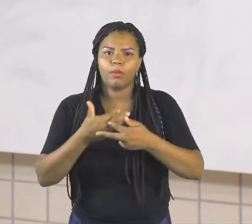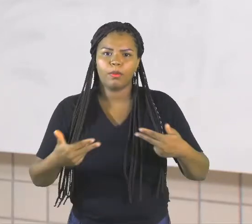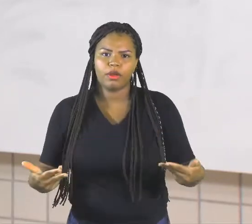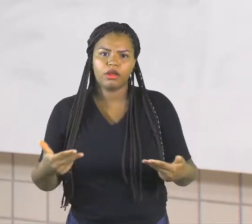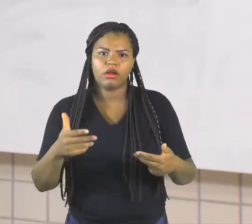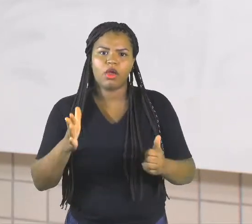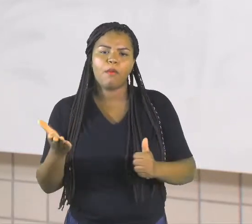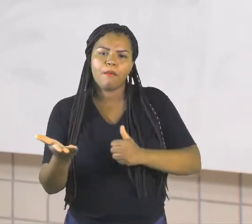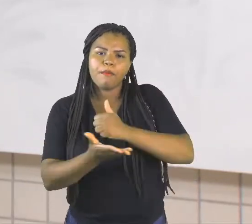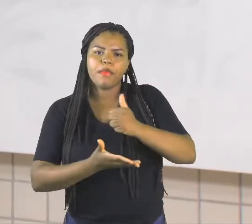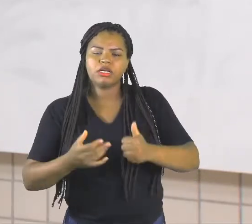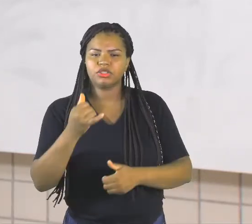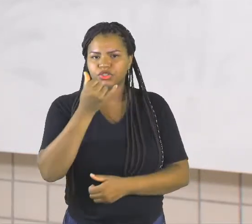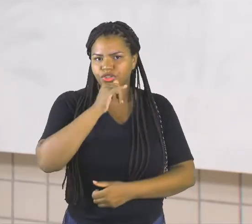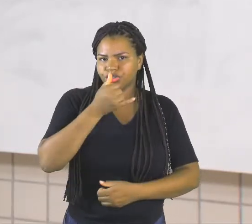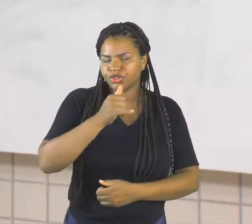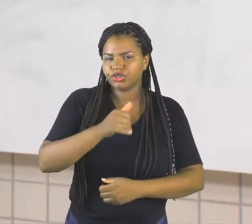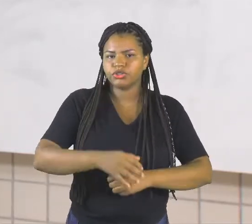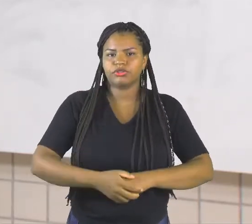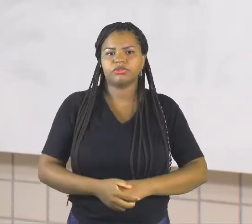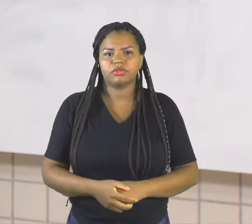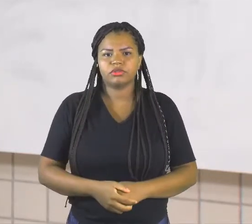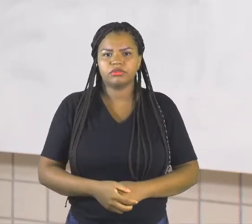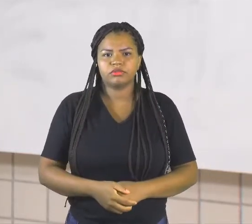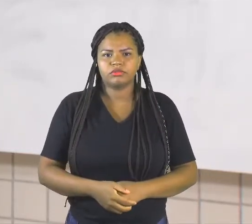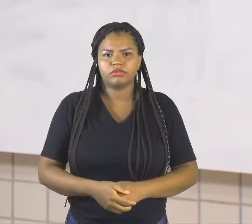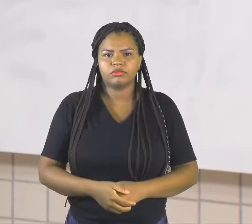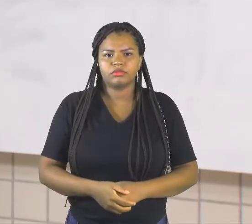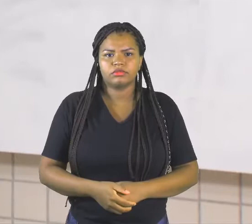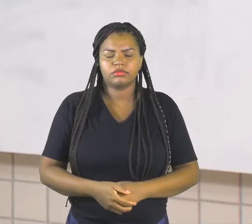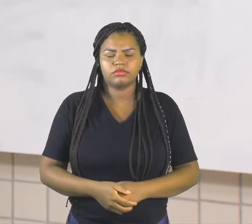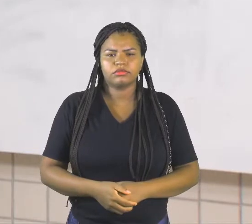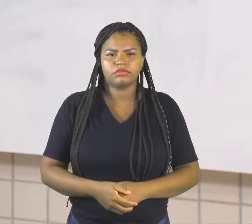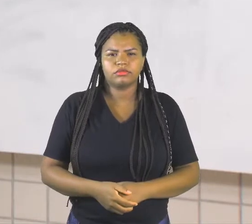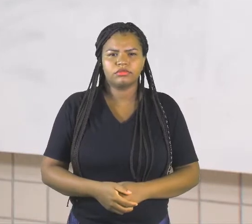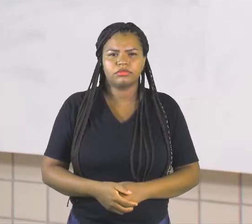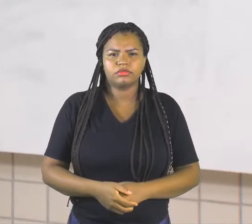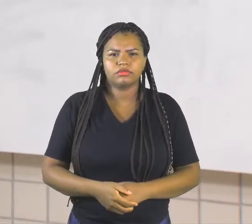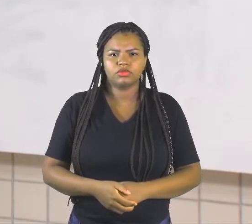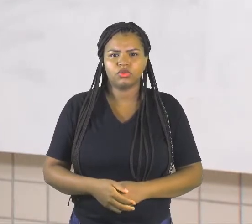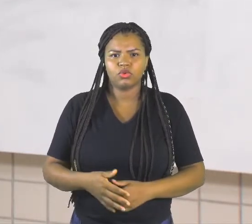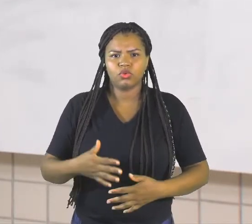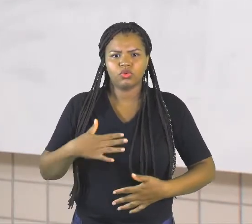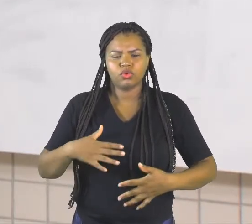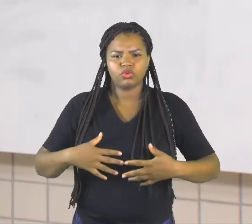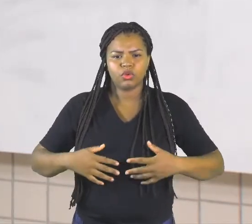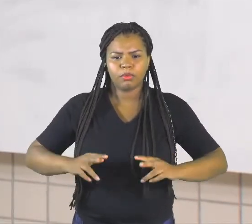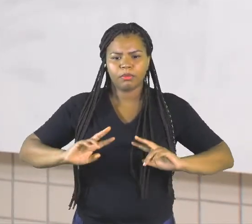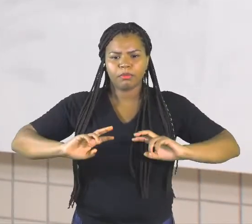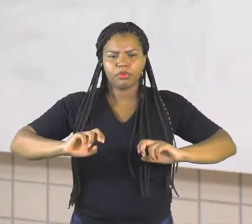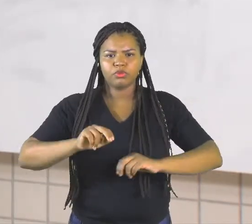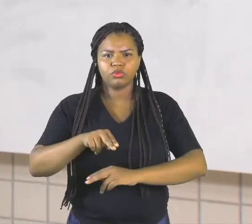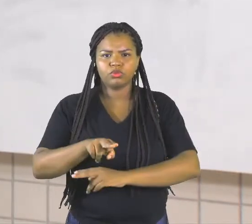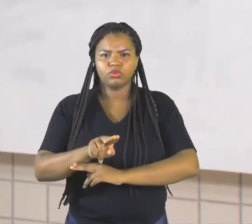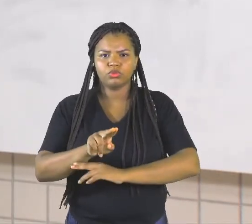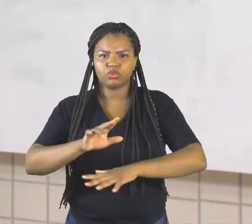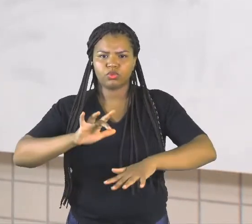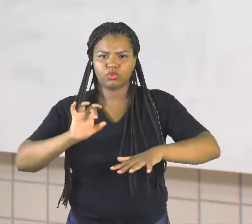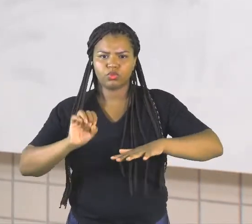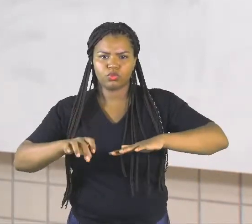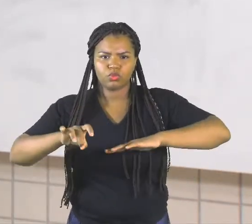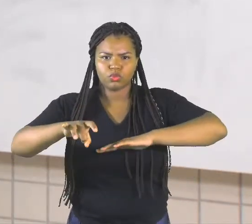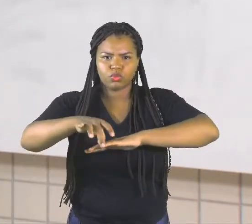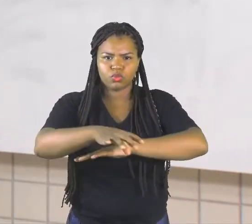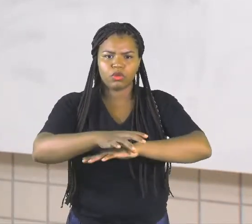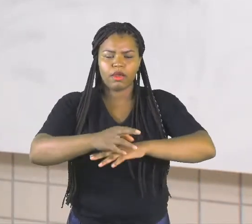fontes de energia, como da onde que os alimentos, nosso corpo tira os nutrientes responsáveis pela formação do